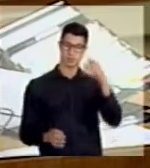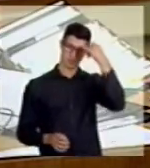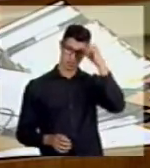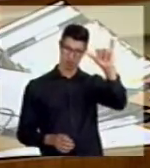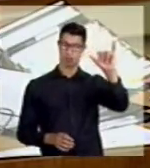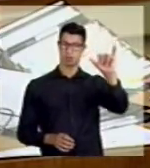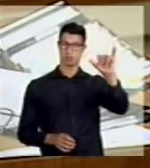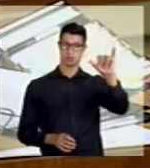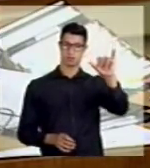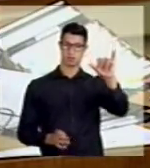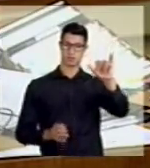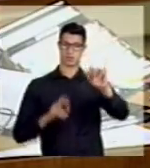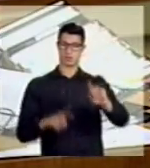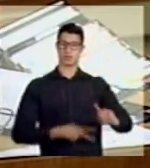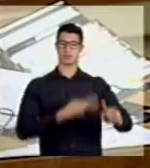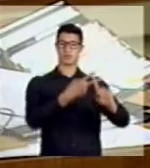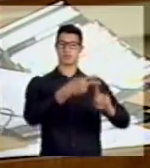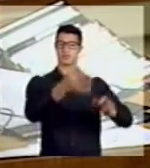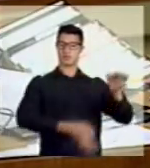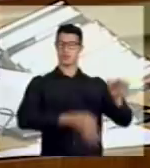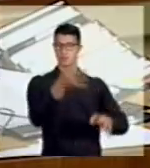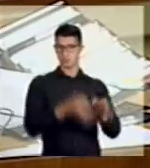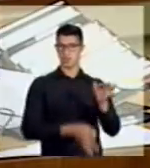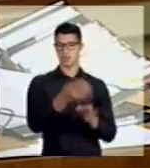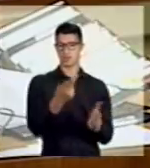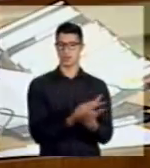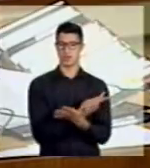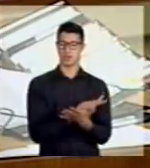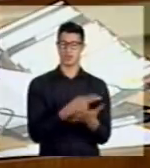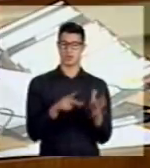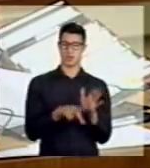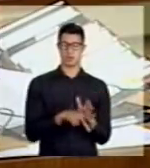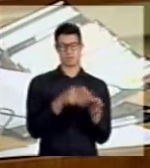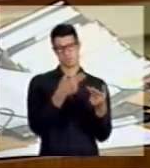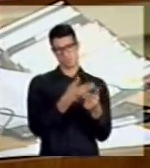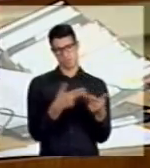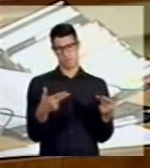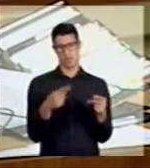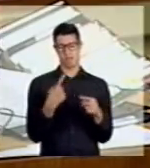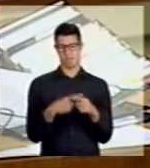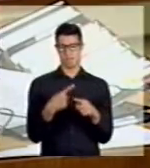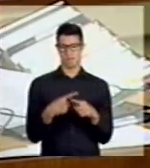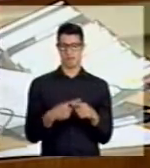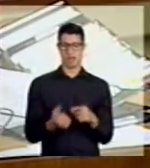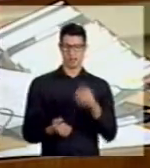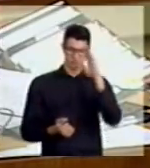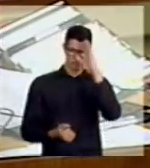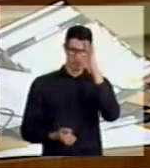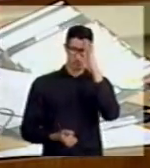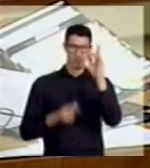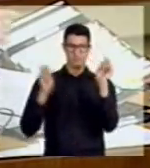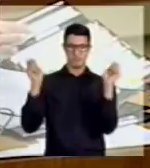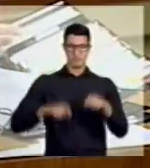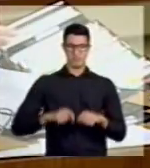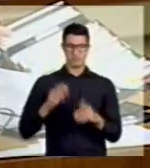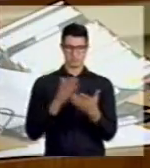evitar um aumento da judicialização destas questões, porque imagino que é bem possível